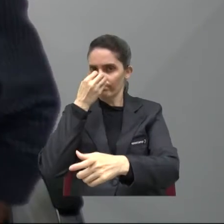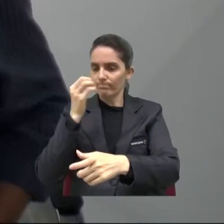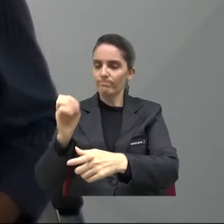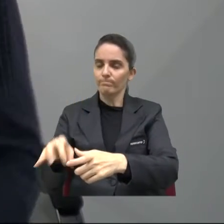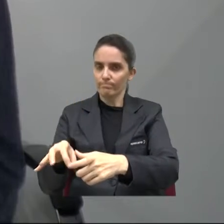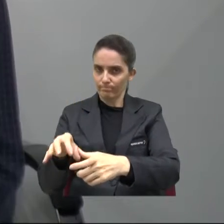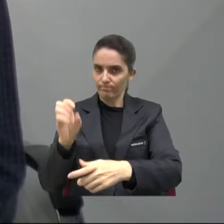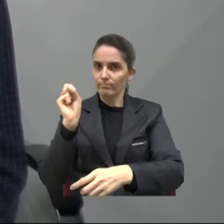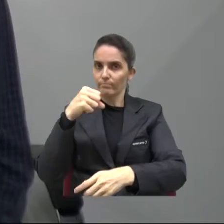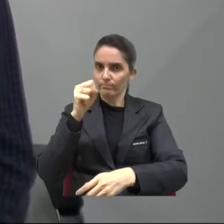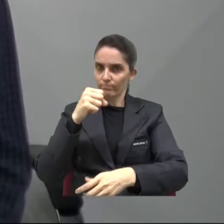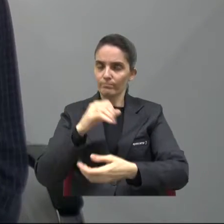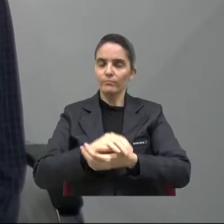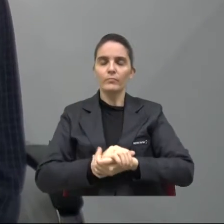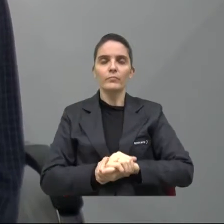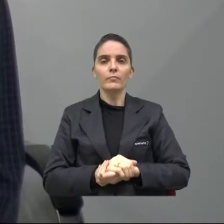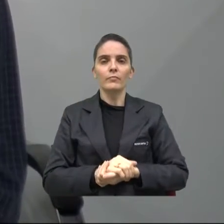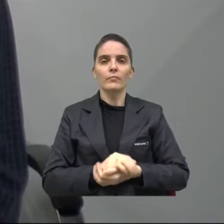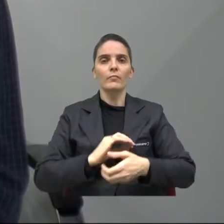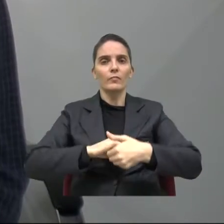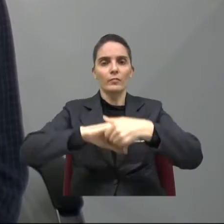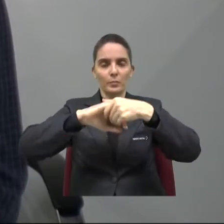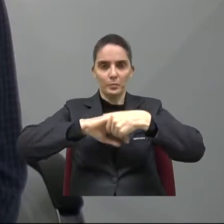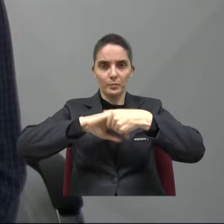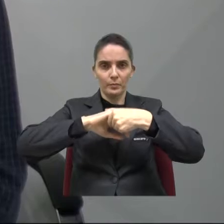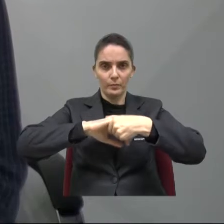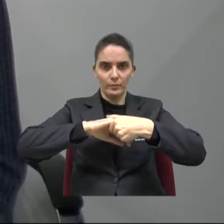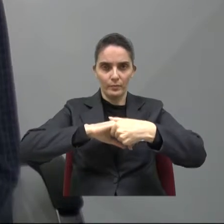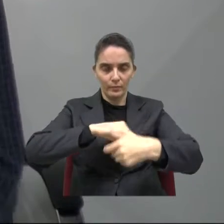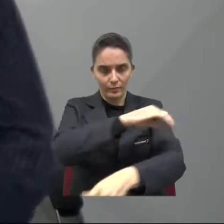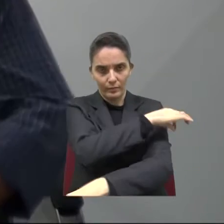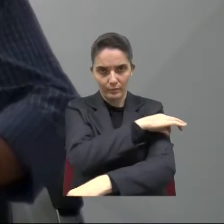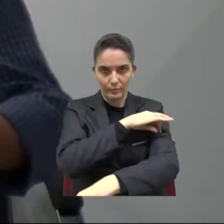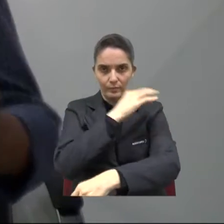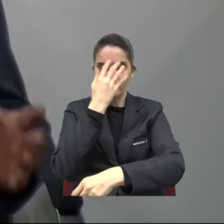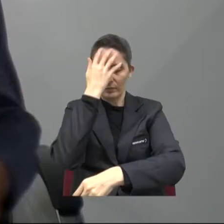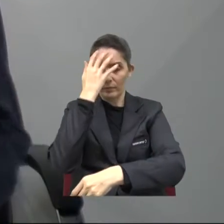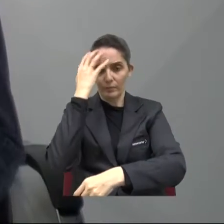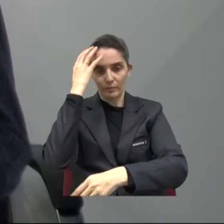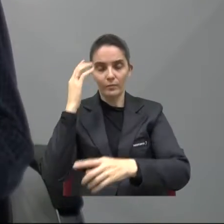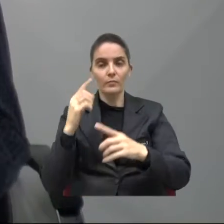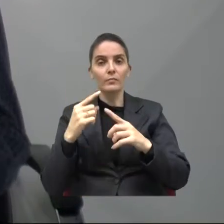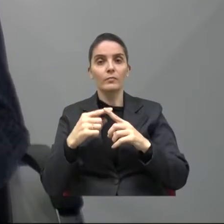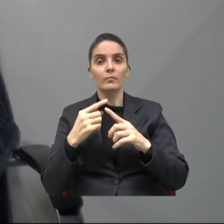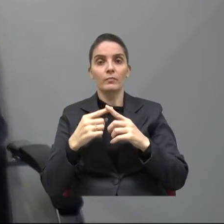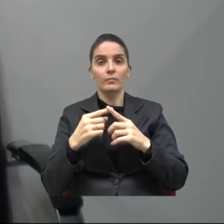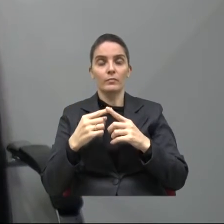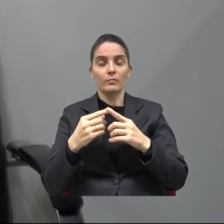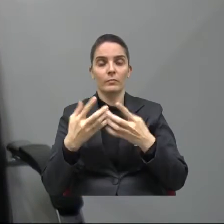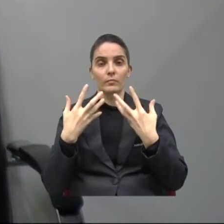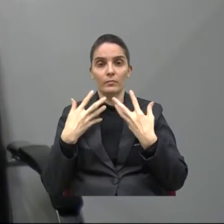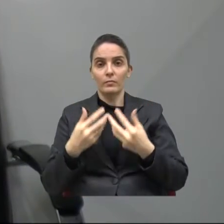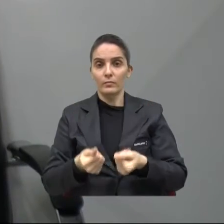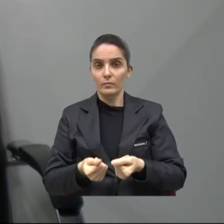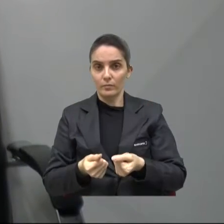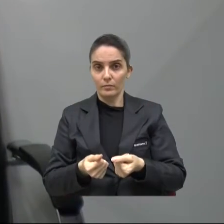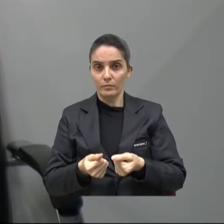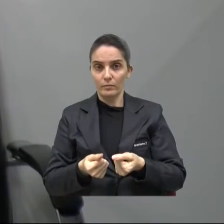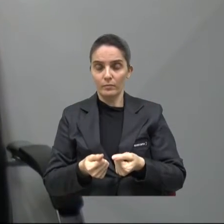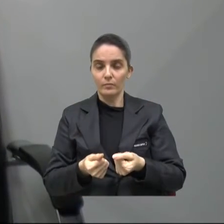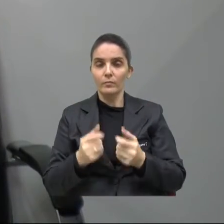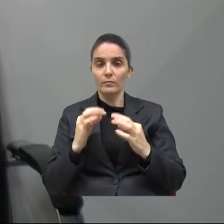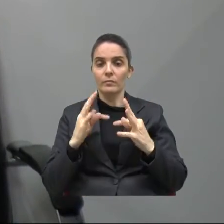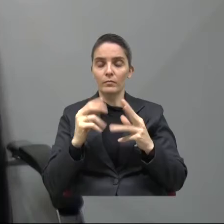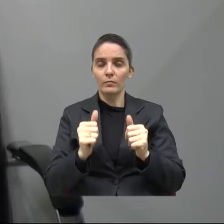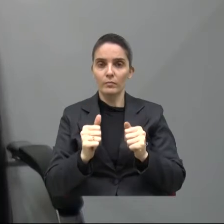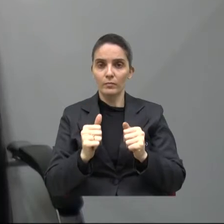e parabenizo o prefeito Mário Botion por atender aos anseios dos proprietários e dar uma